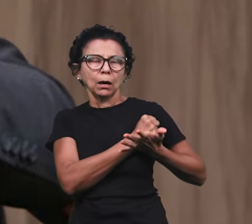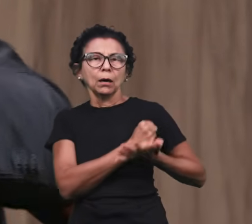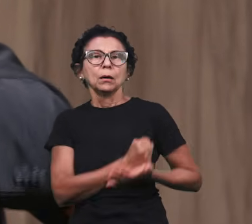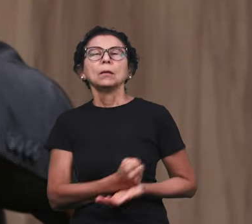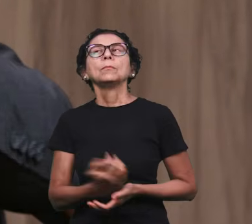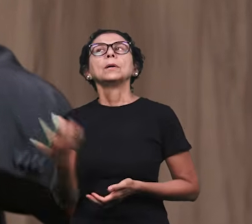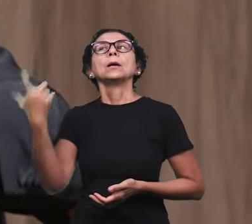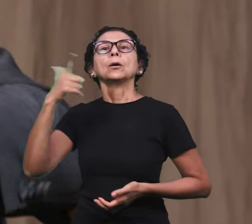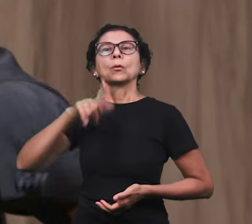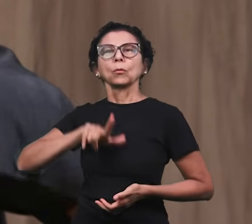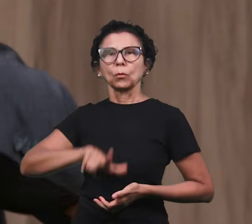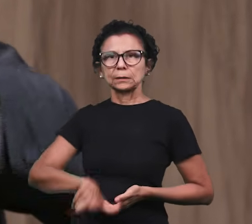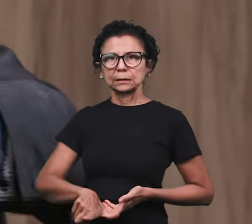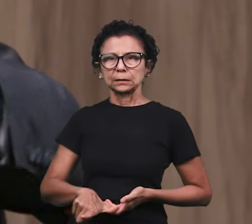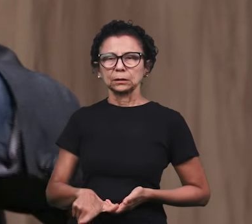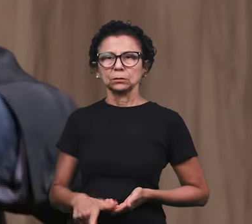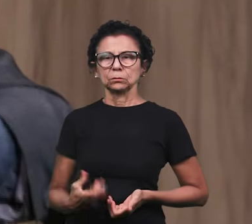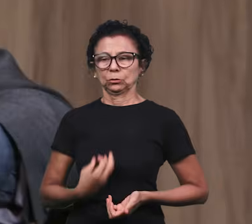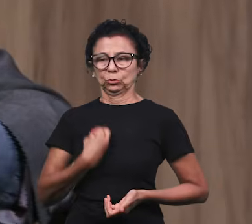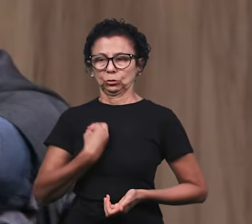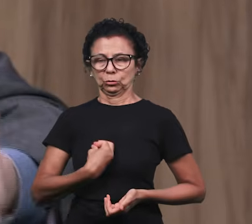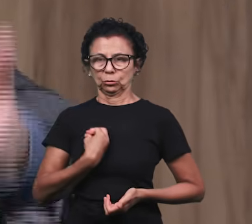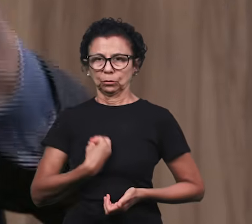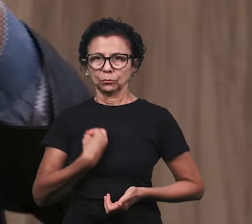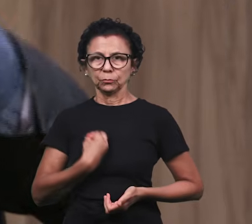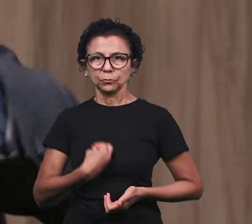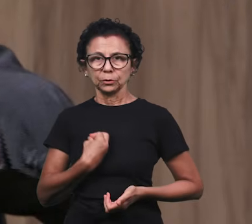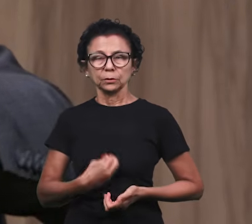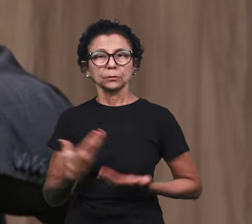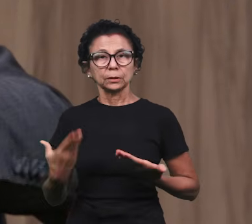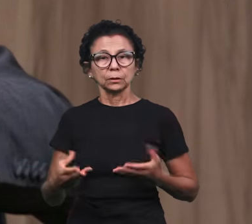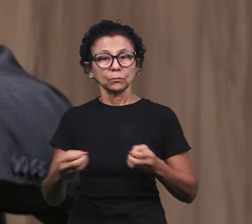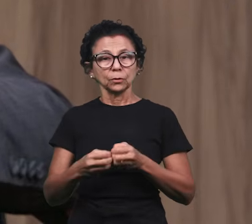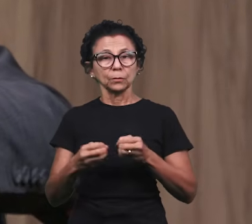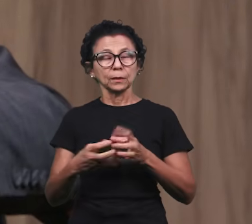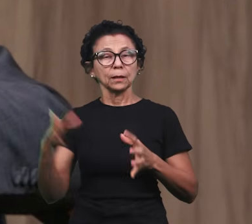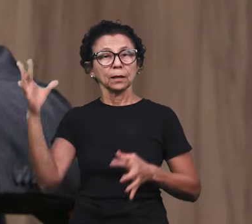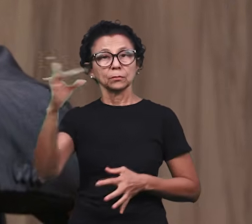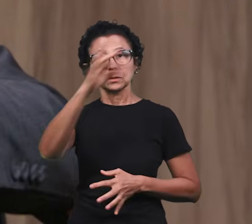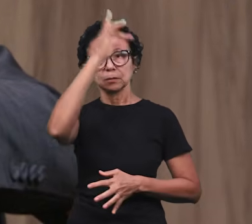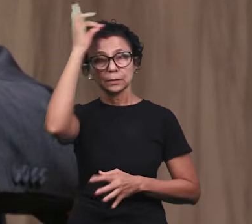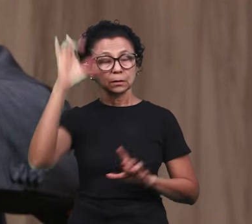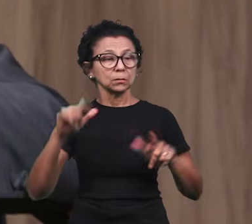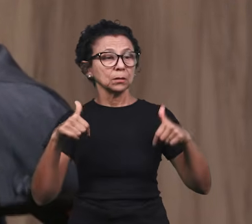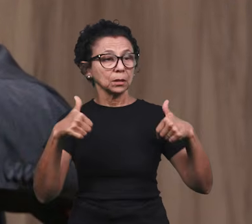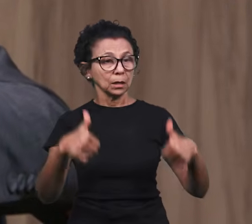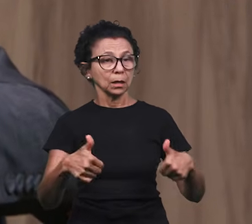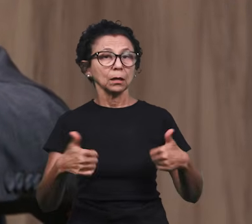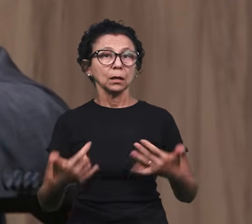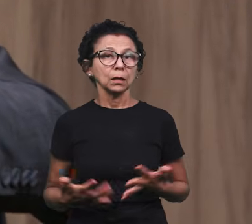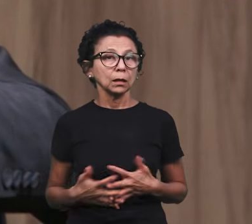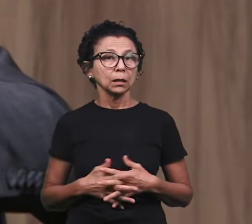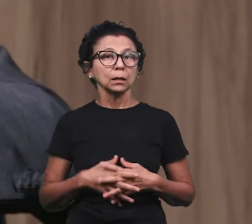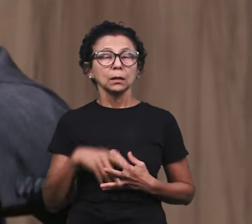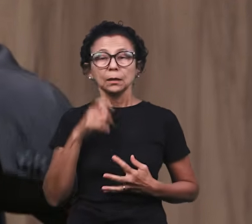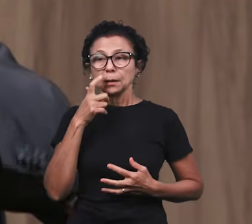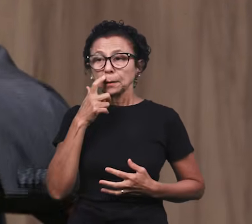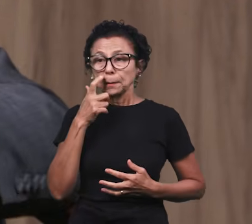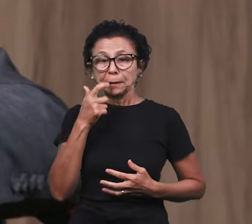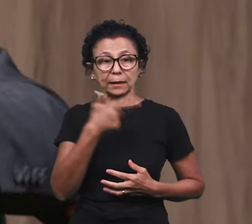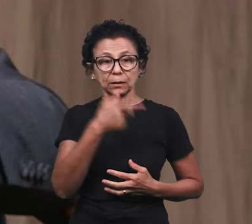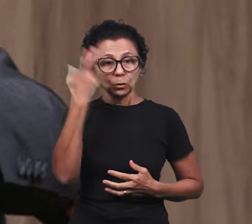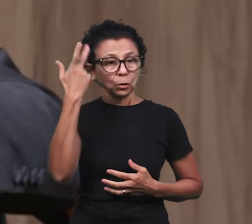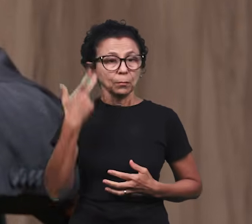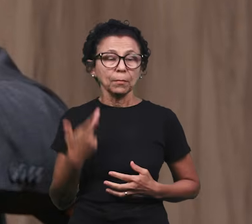A operação do Espírito Santo de Deus fez com que ele revertesse e ele recuperasse as suas funções vitais, que não é tão comum. Claro,